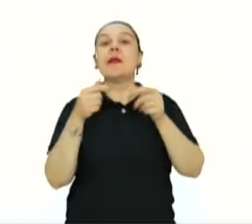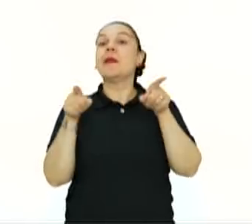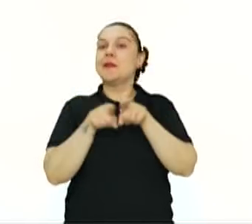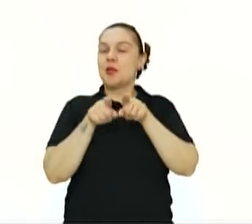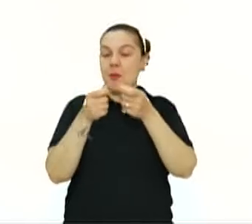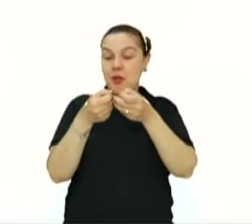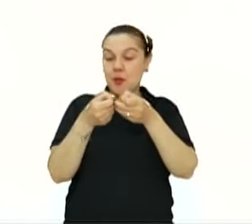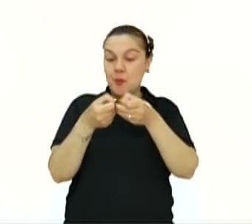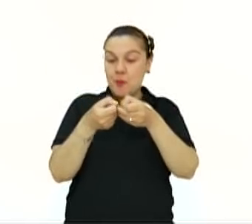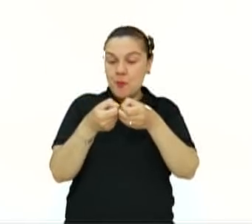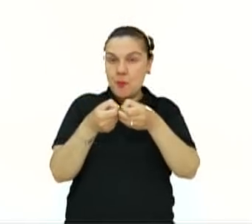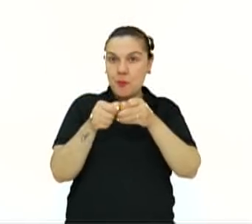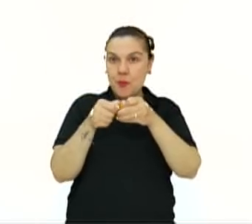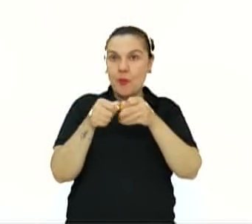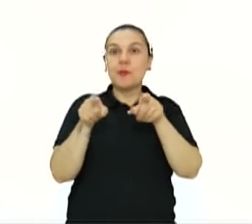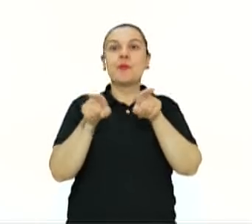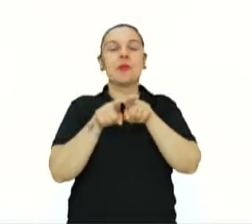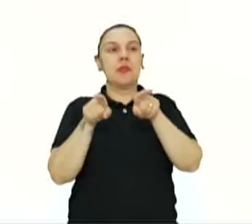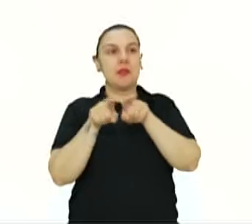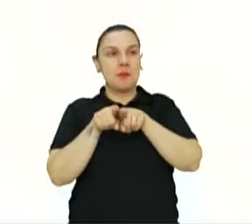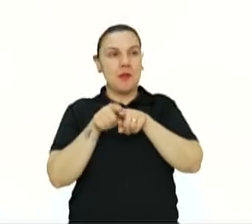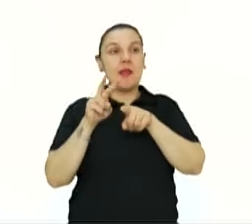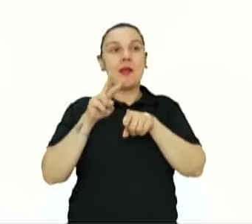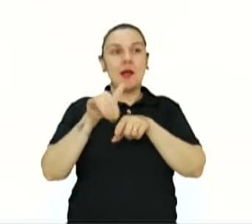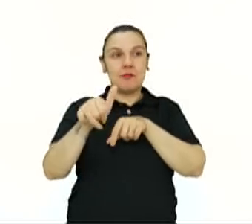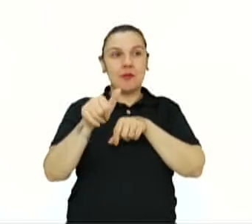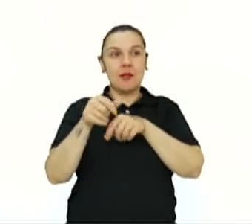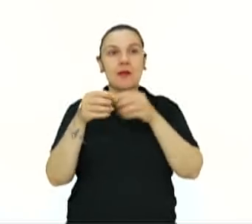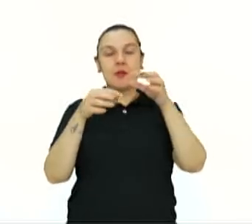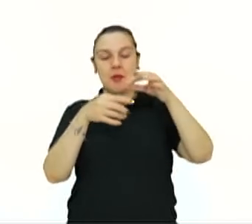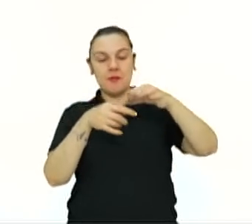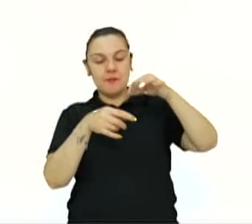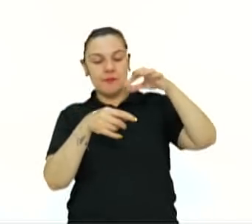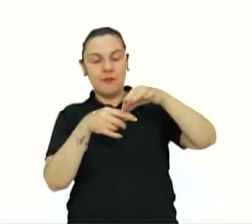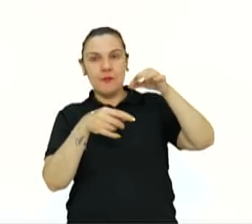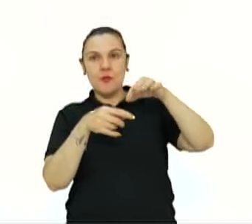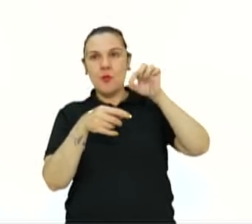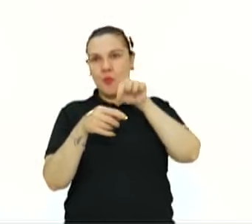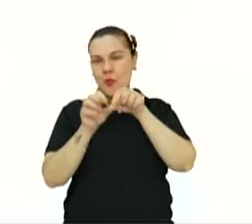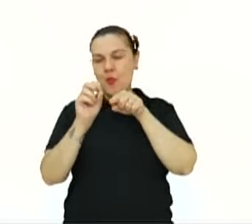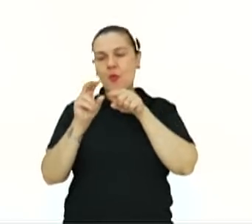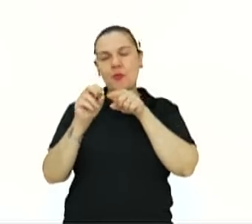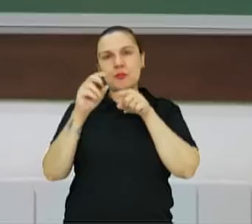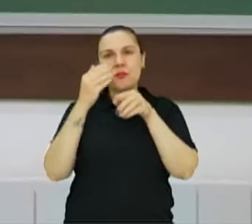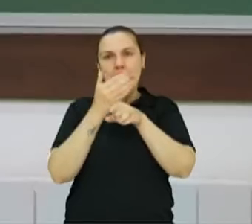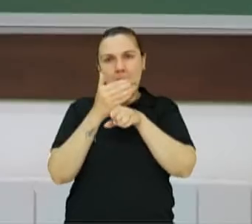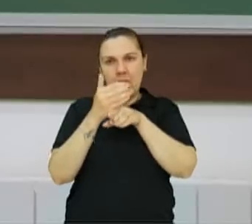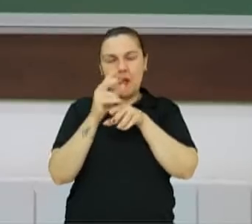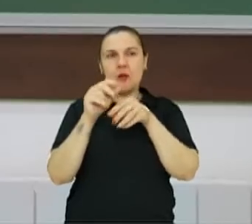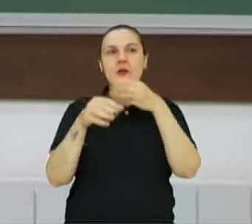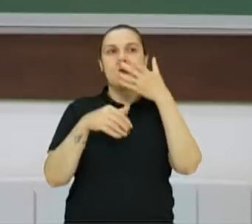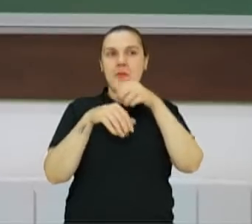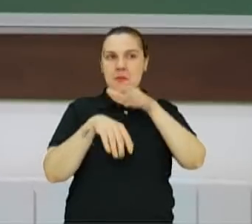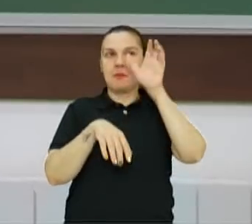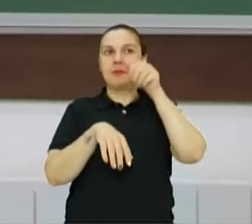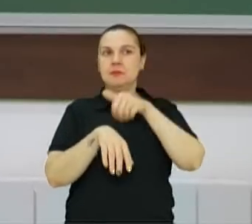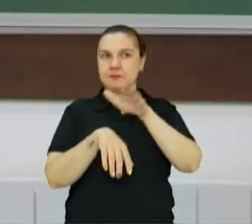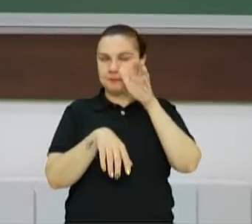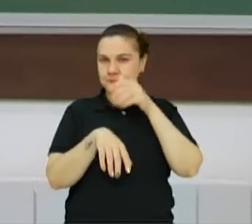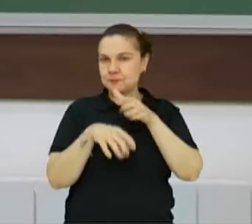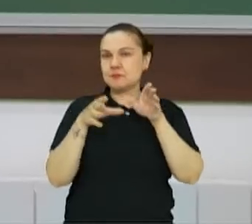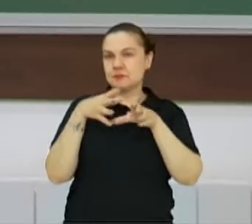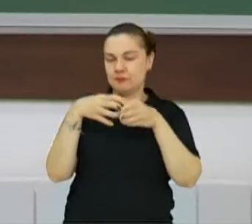piolho de cabeça, eles vão também produzindo lêndias, tá? Pequenos ovos que vão gerando mais e mais